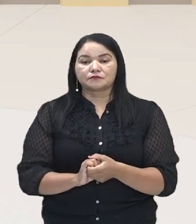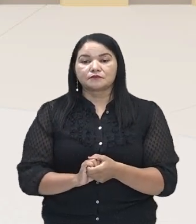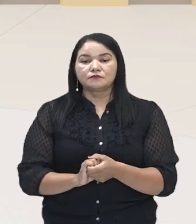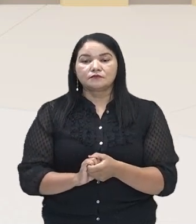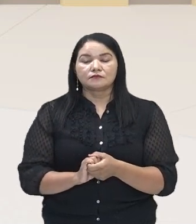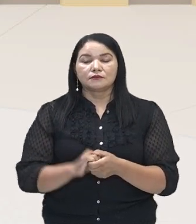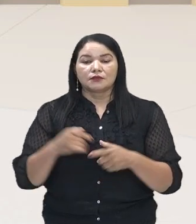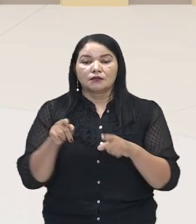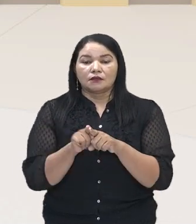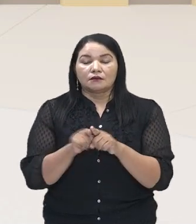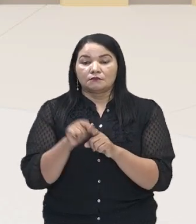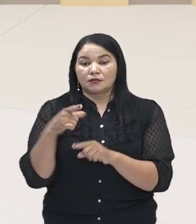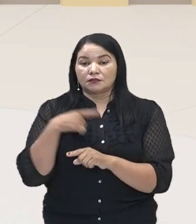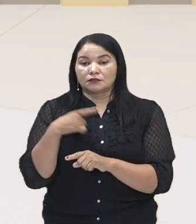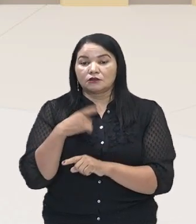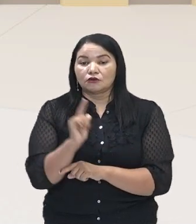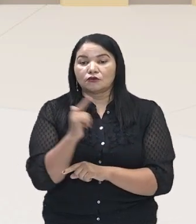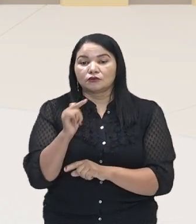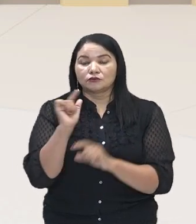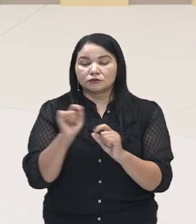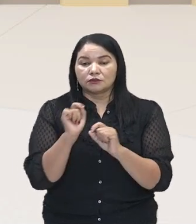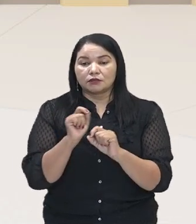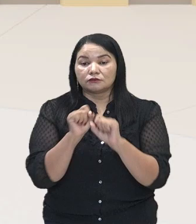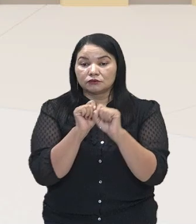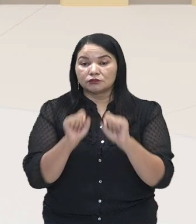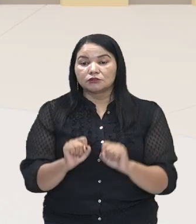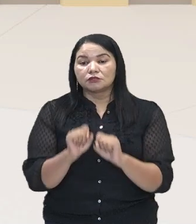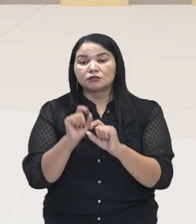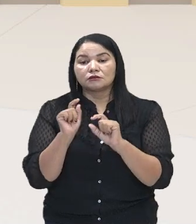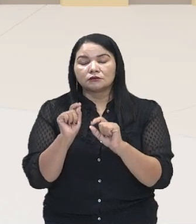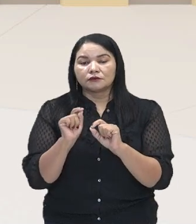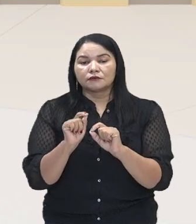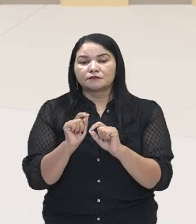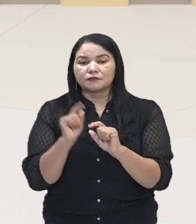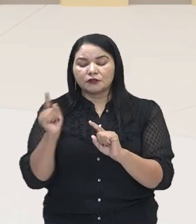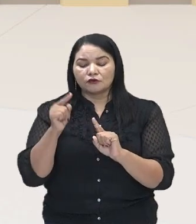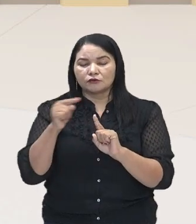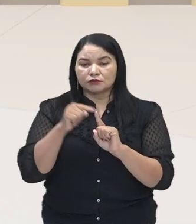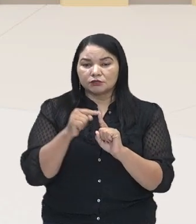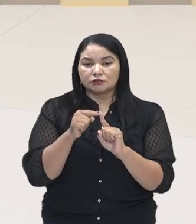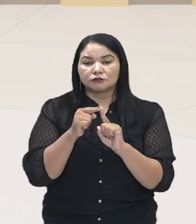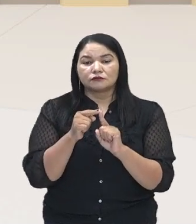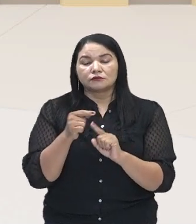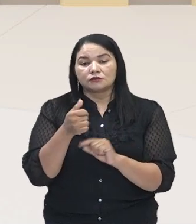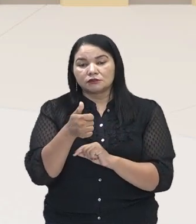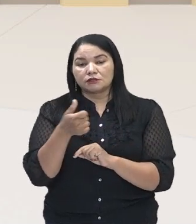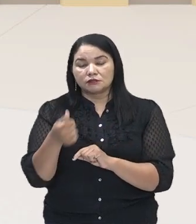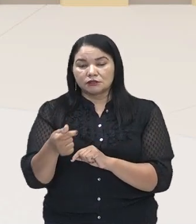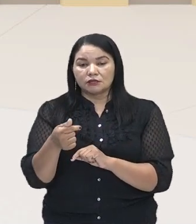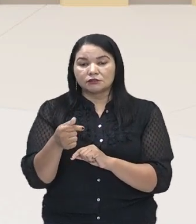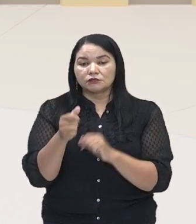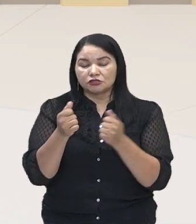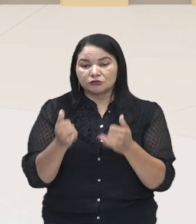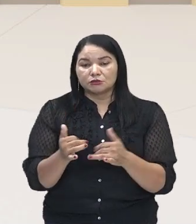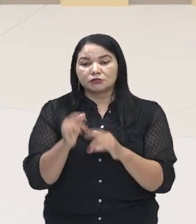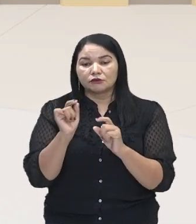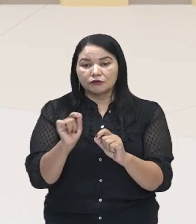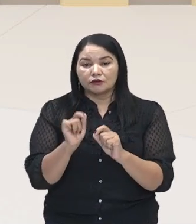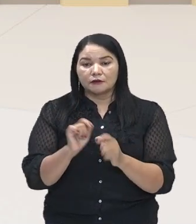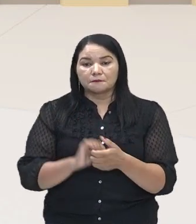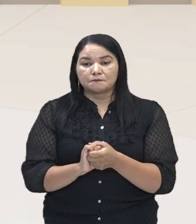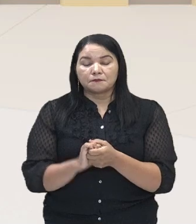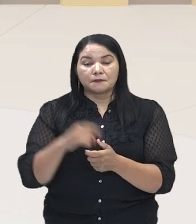temos questões sistemáticas que o objetivo 17 trabalha. Em questão de coerência